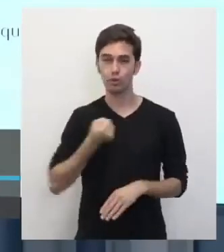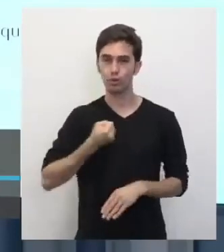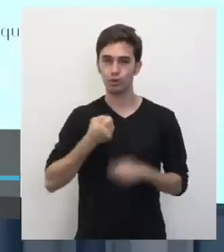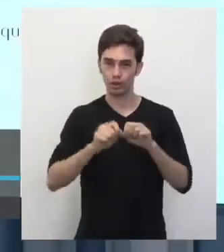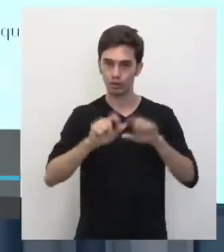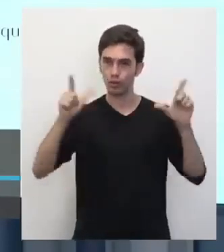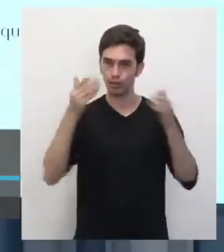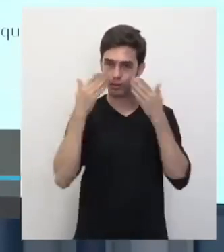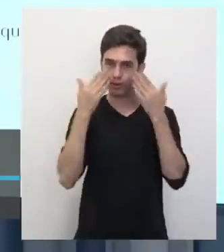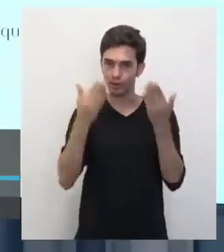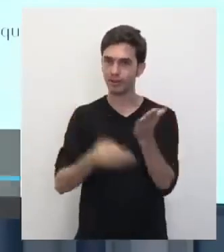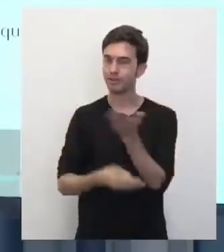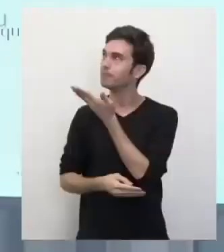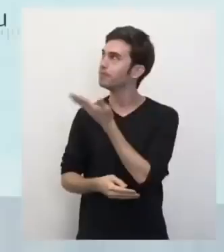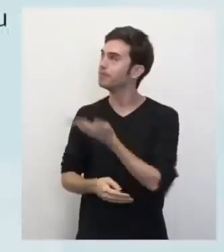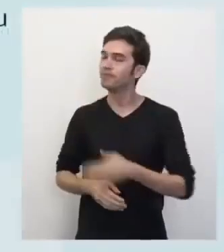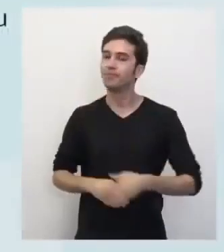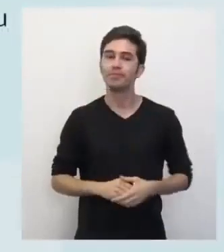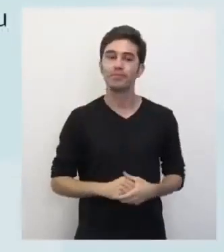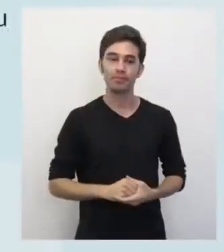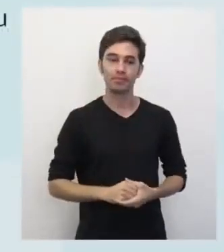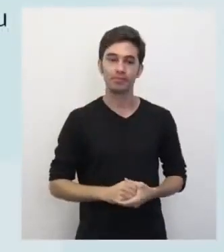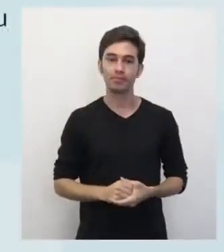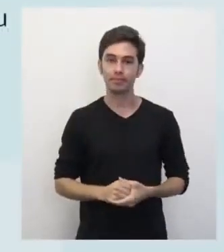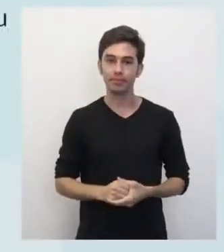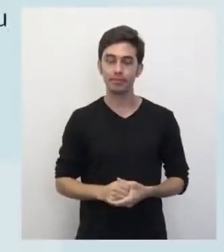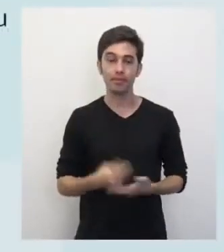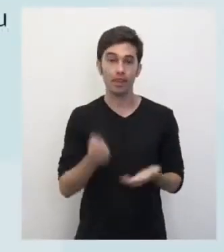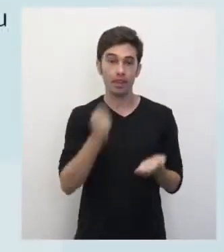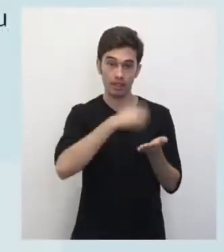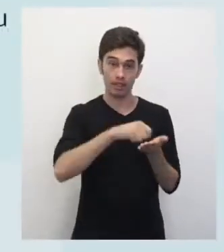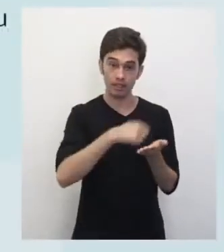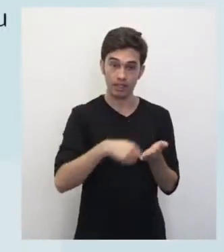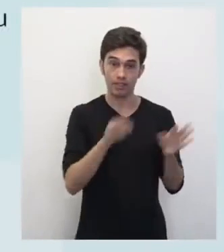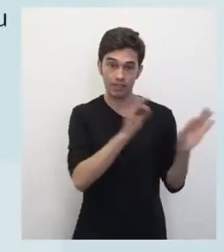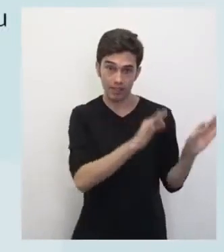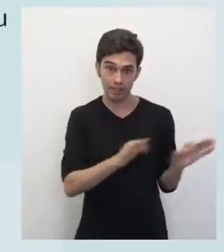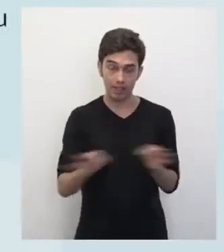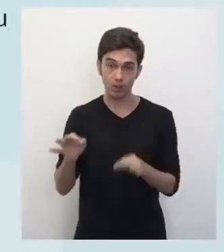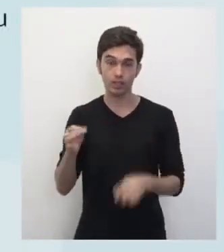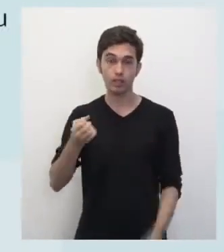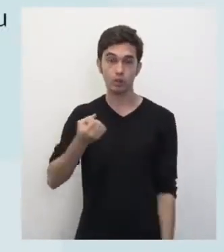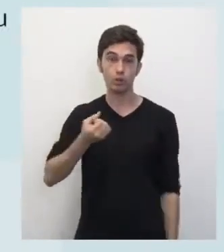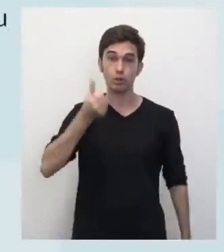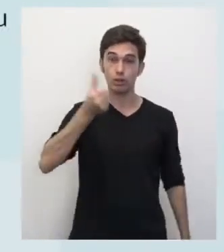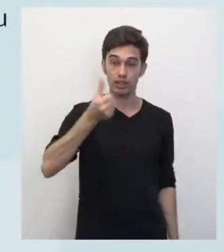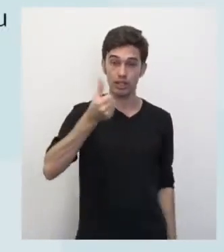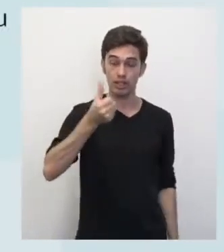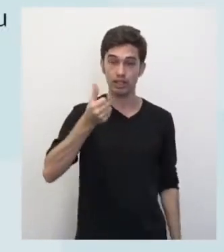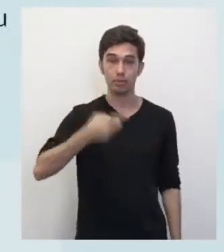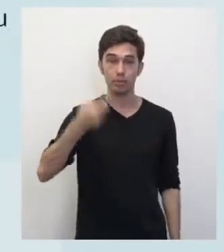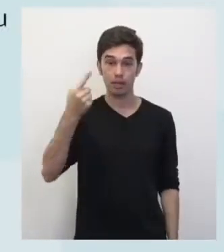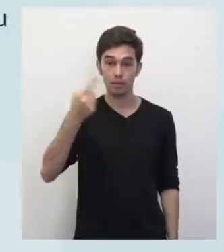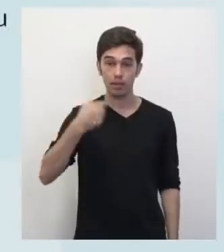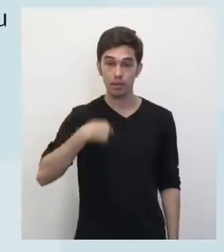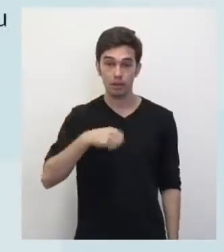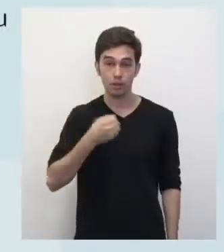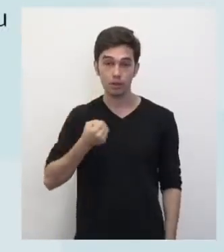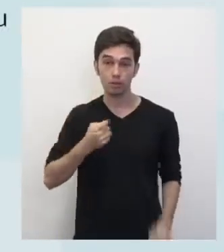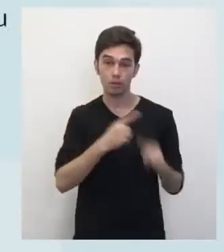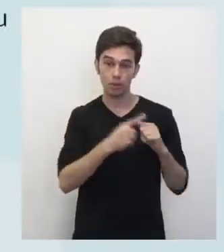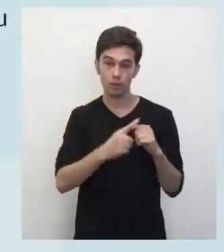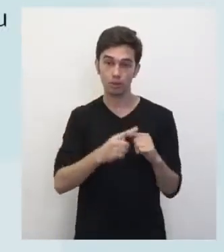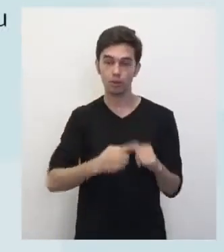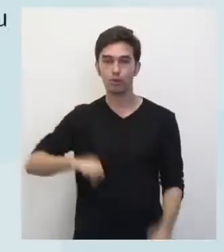apresentar. Nessa atividade 3 está assim, ó. Escreva a sequência dos 6 primeiros múltiplos do 8,